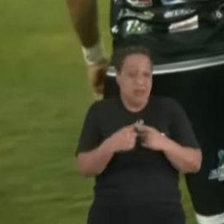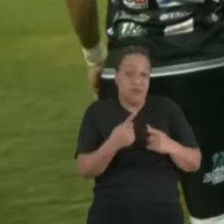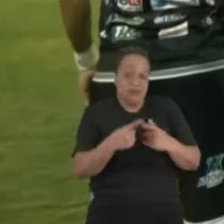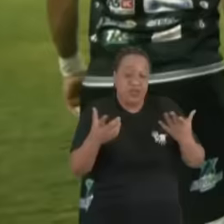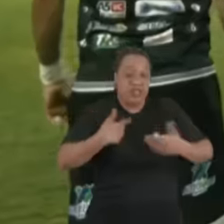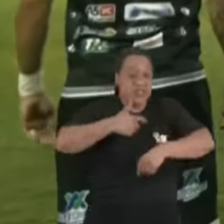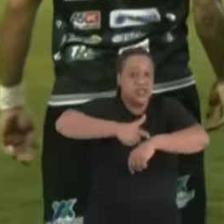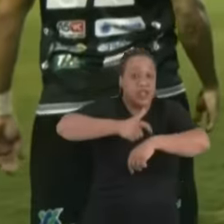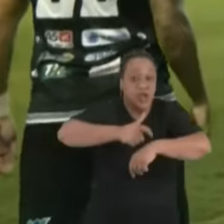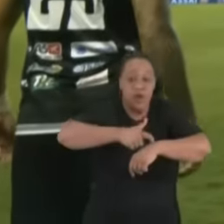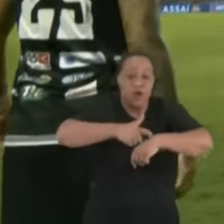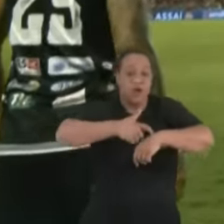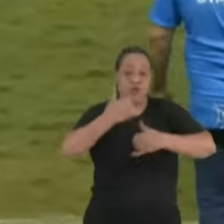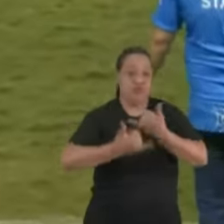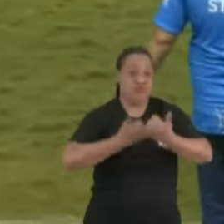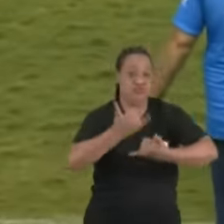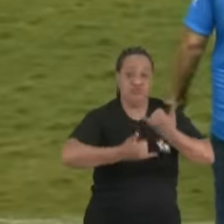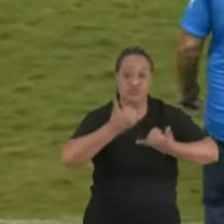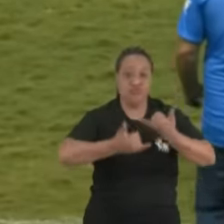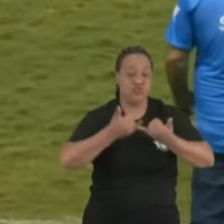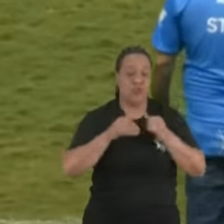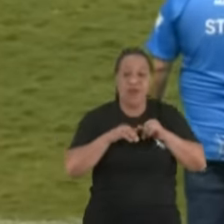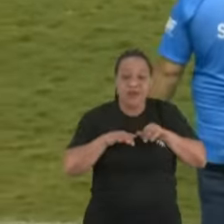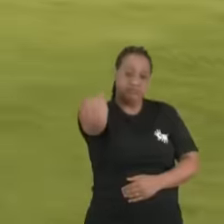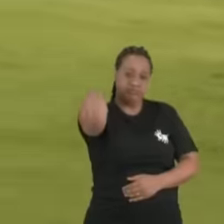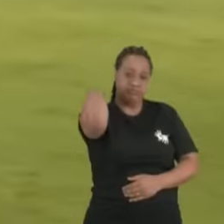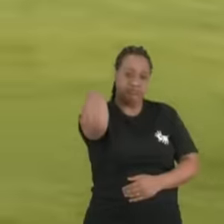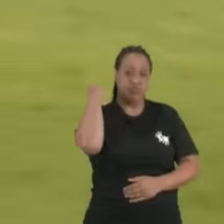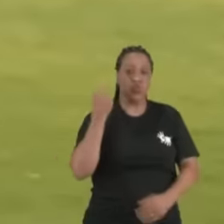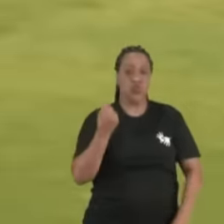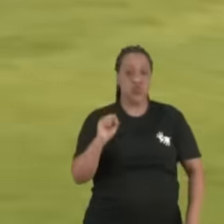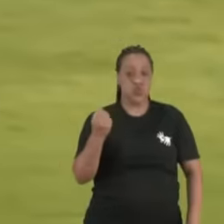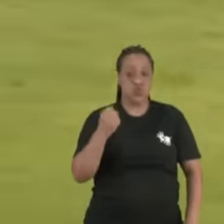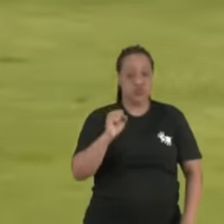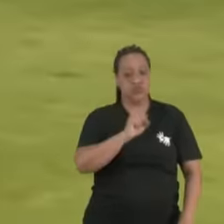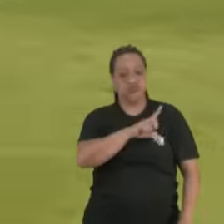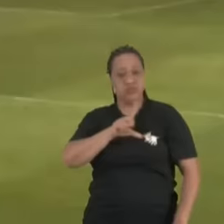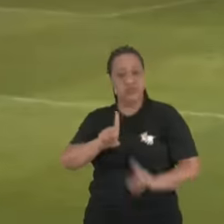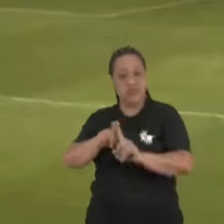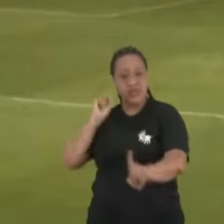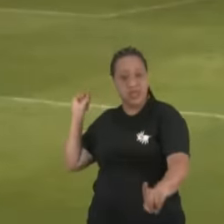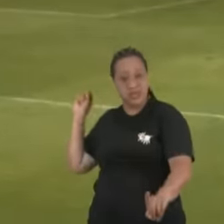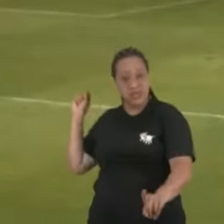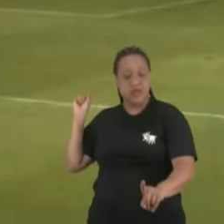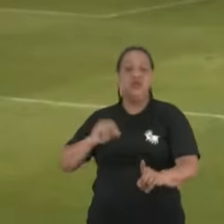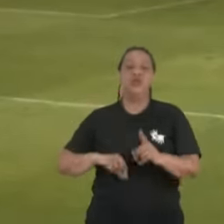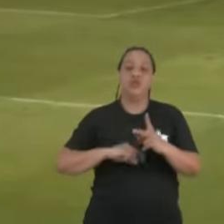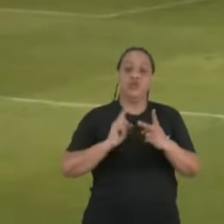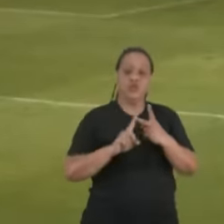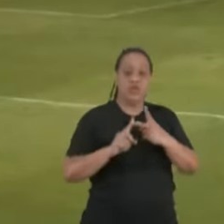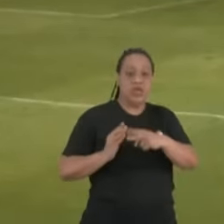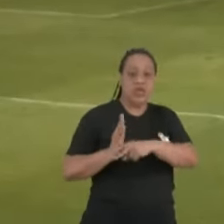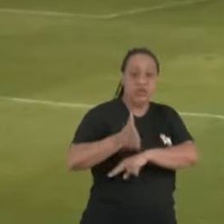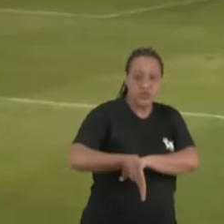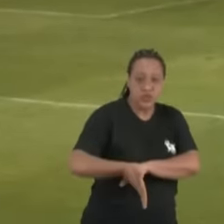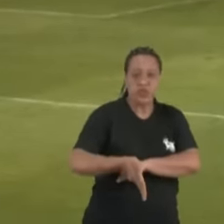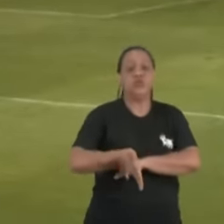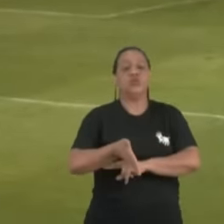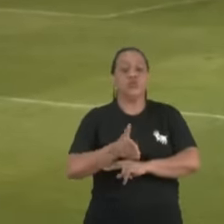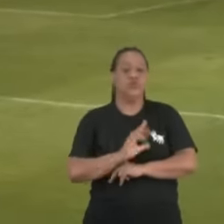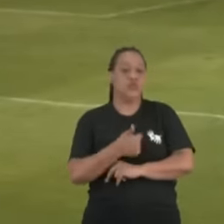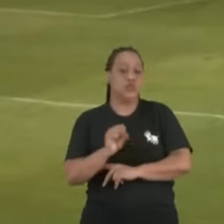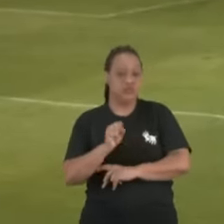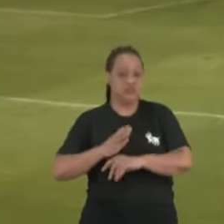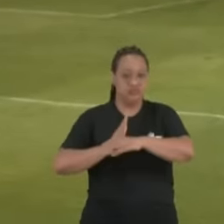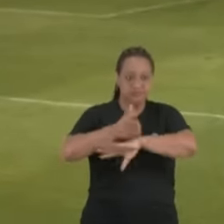dentro de campo. Vai pintando substituição, né? Mais uma no time do... 8, entrou o 25, Bruno Menezes. Substituições